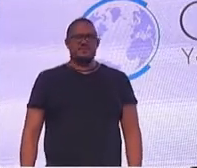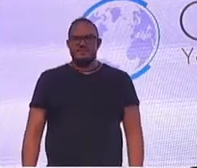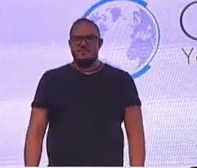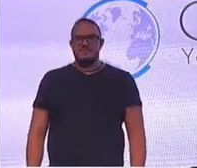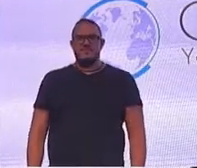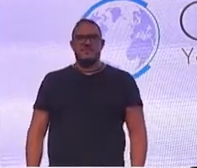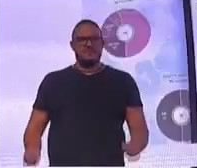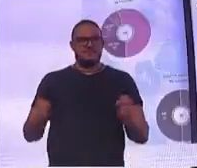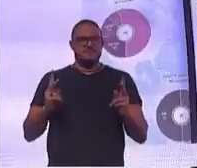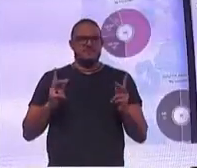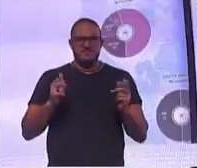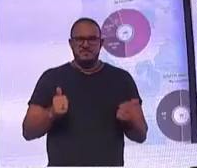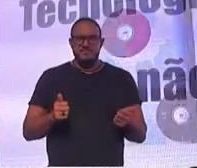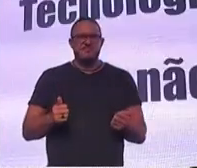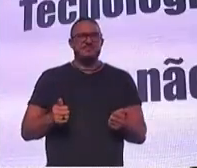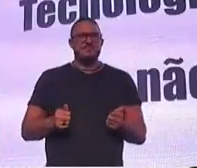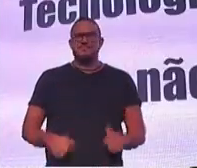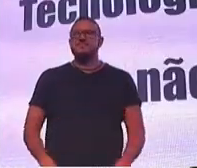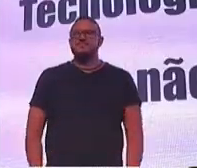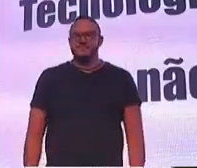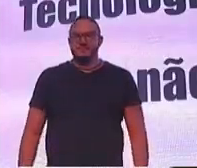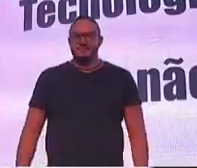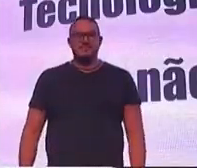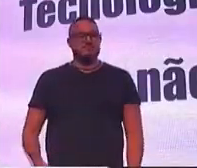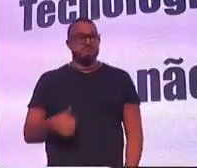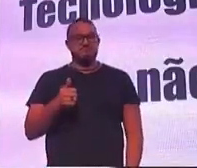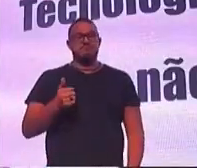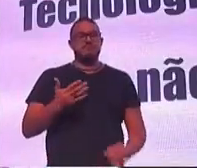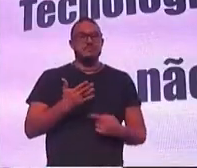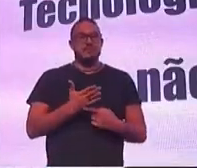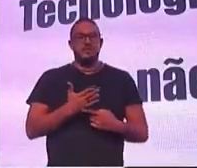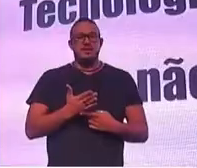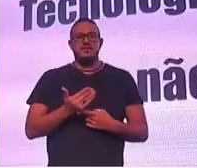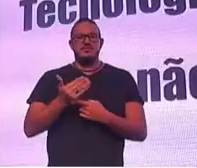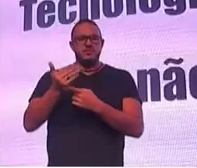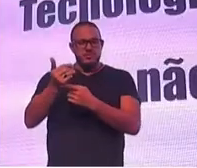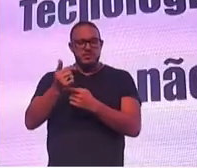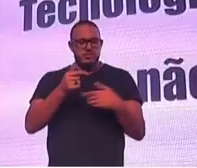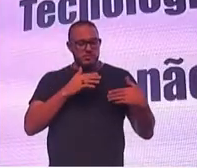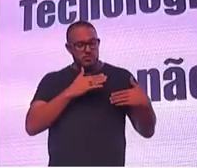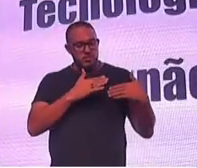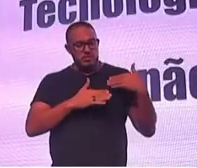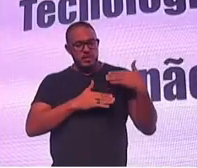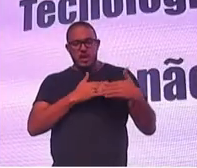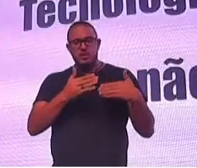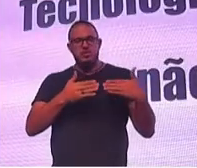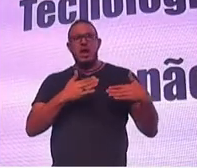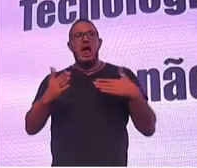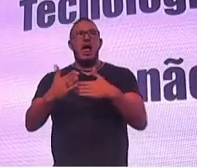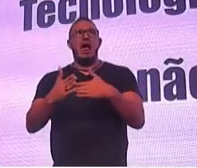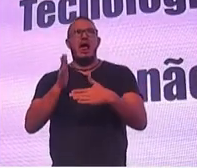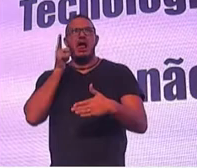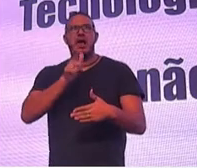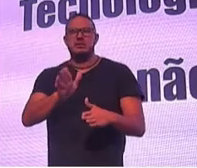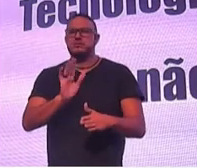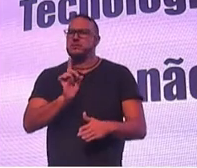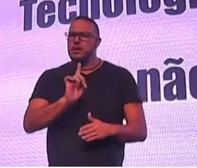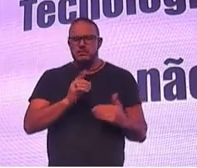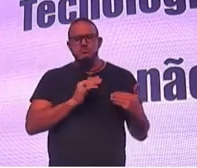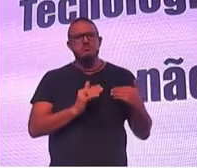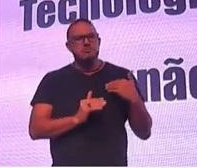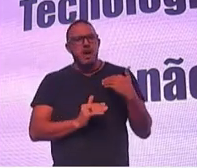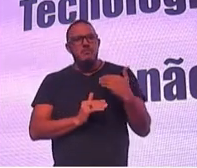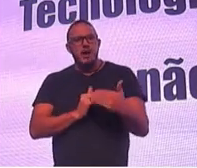Pronto. Passou? Tecnologia é um meio e não um fim. É um meio para você chegar a algum lugar. É um meio